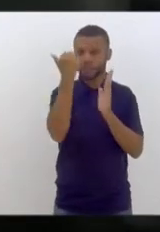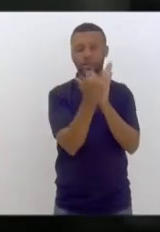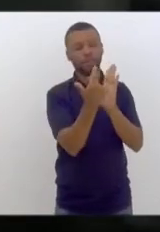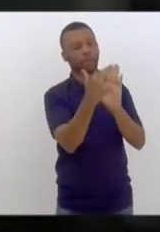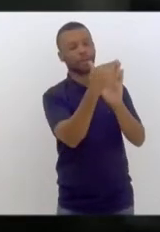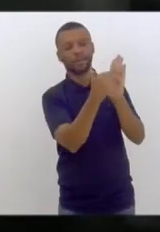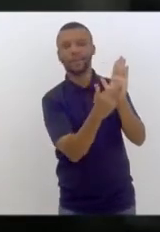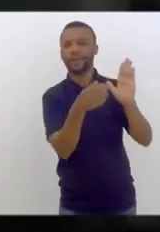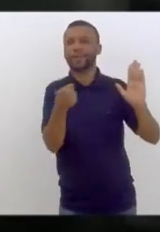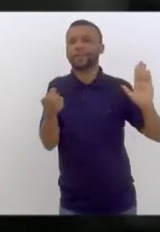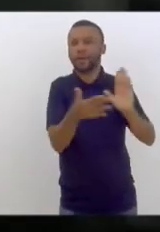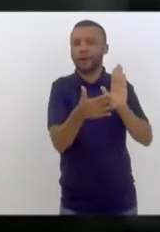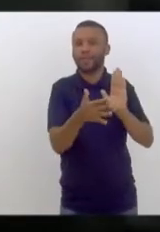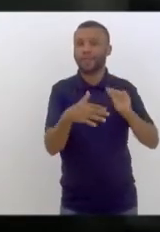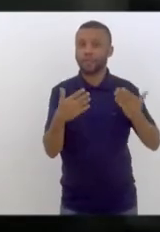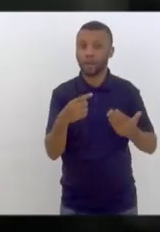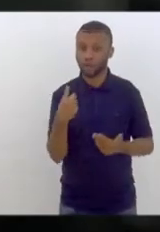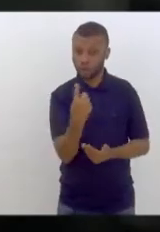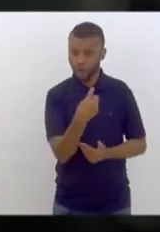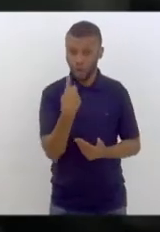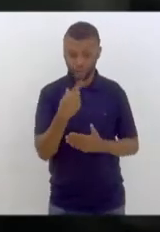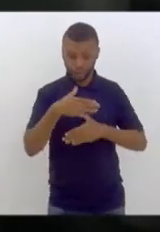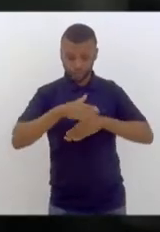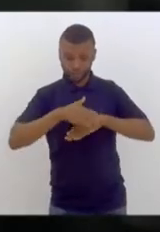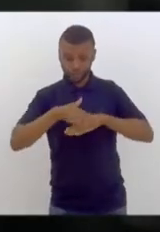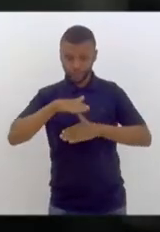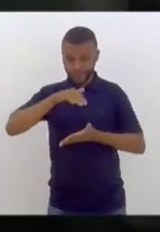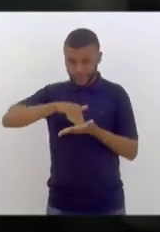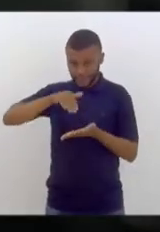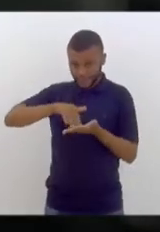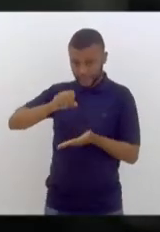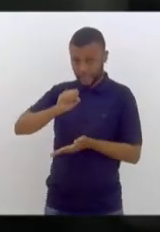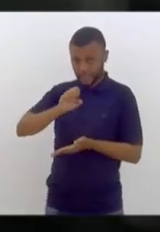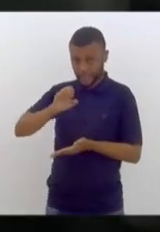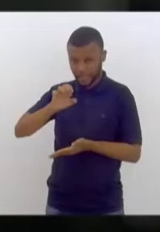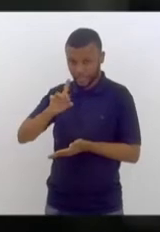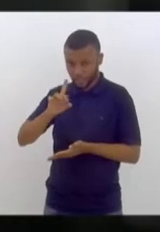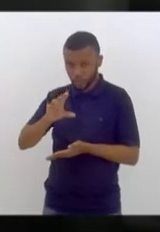cabe a nós, né, somente da SEDUC,